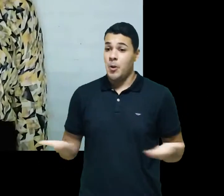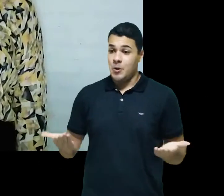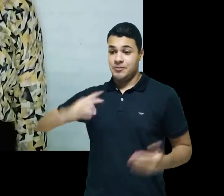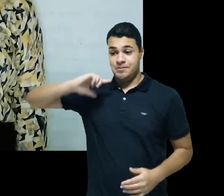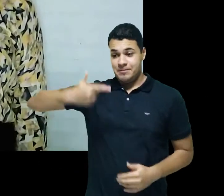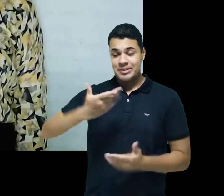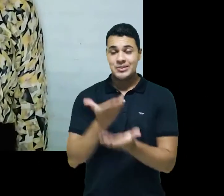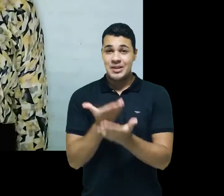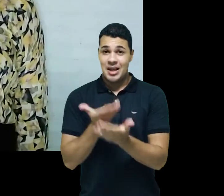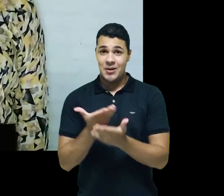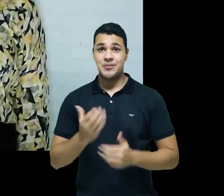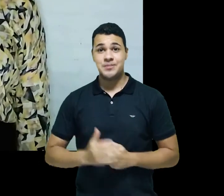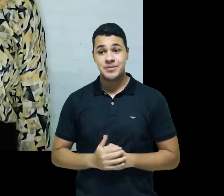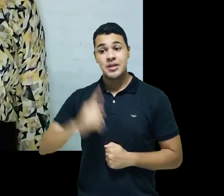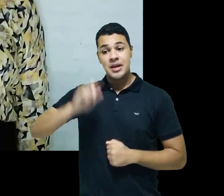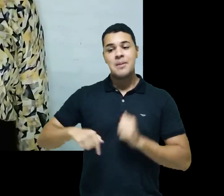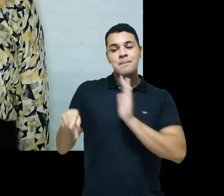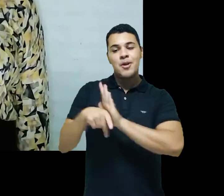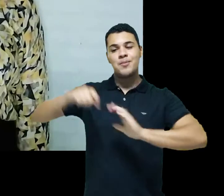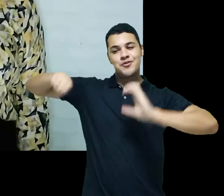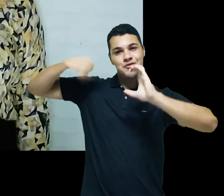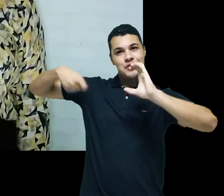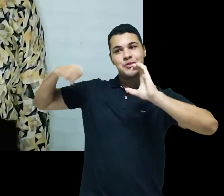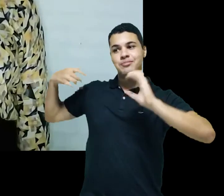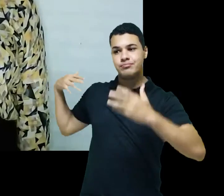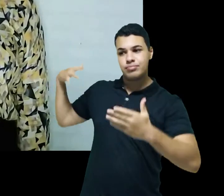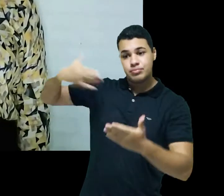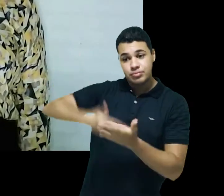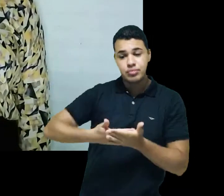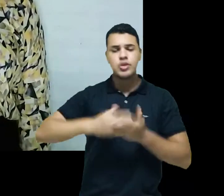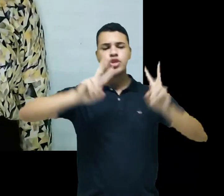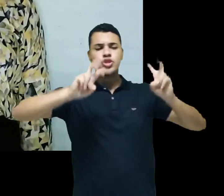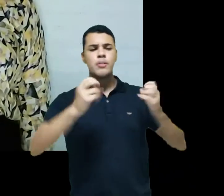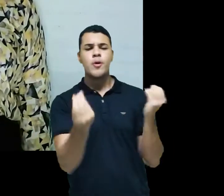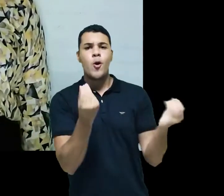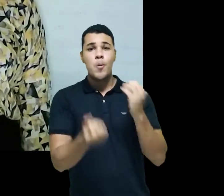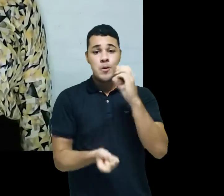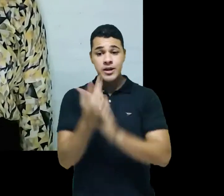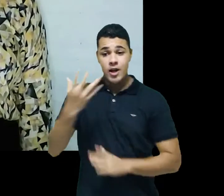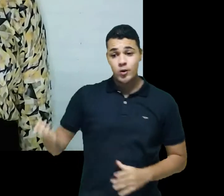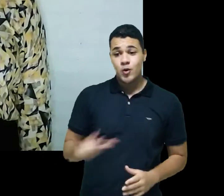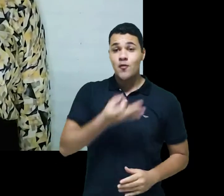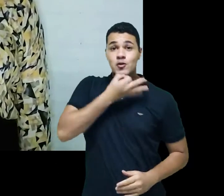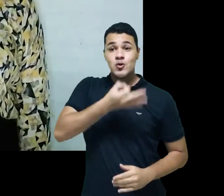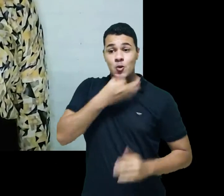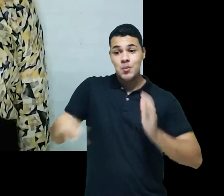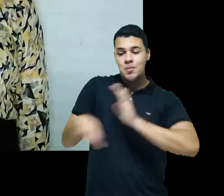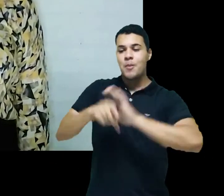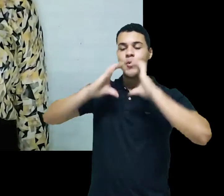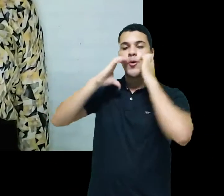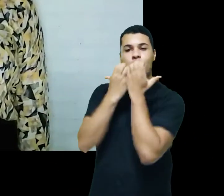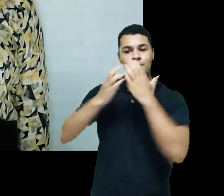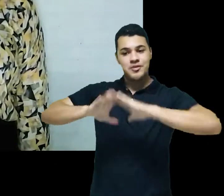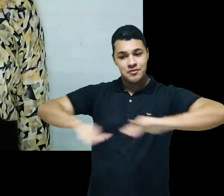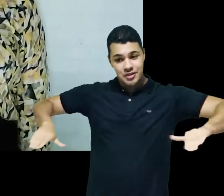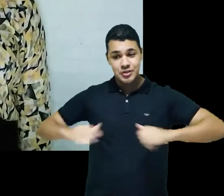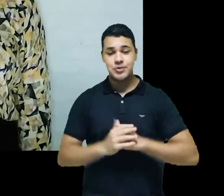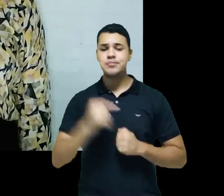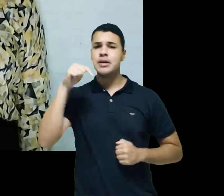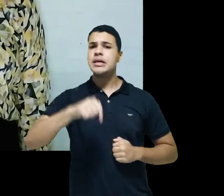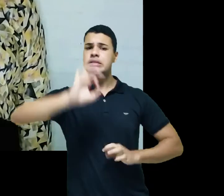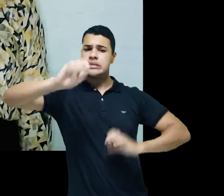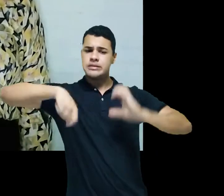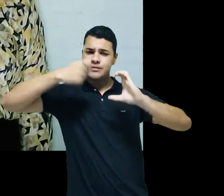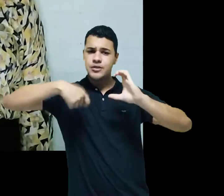faremos a segunda aula da série de vídeos sobre a construção da sonoridade coral infantil,